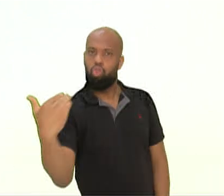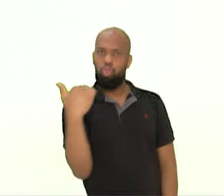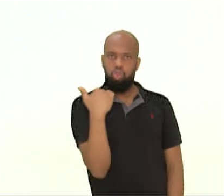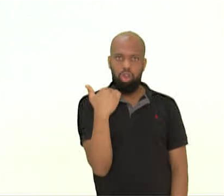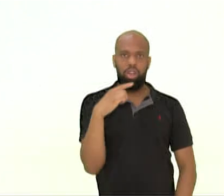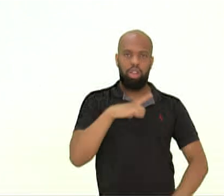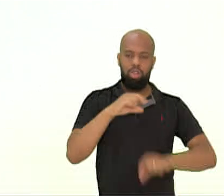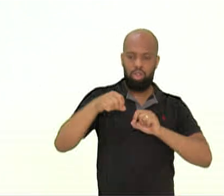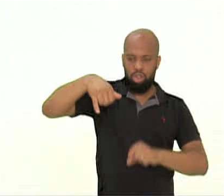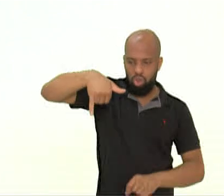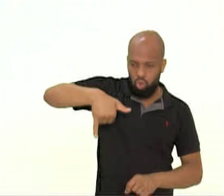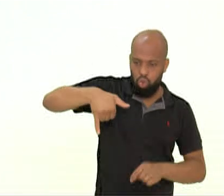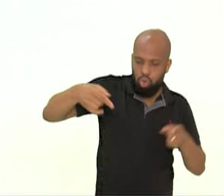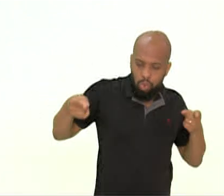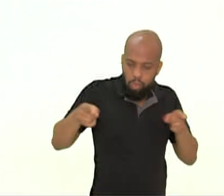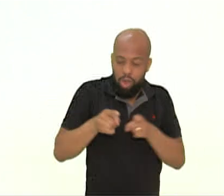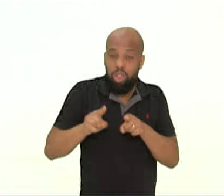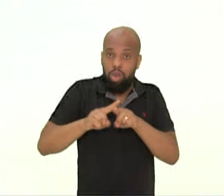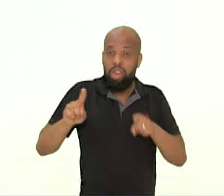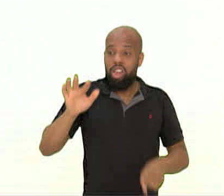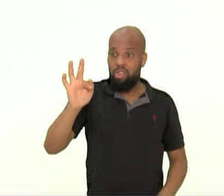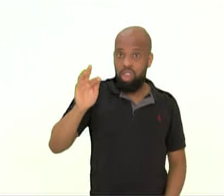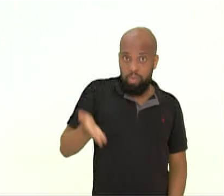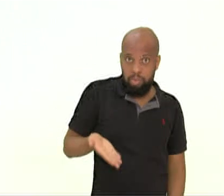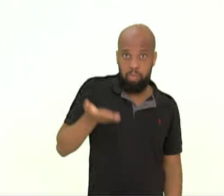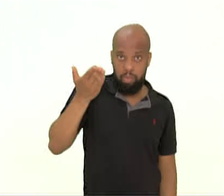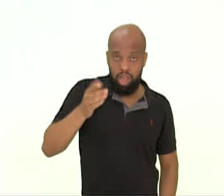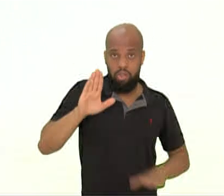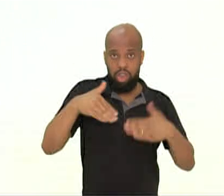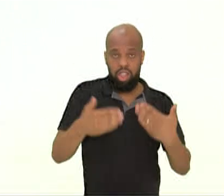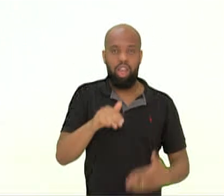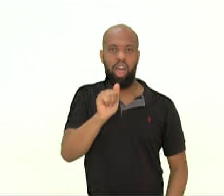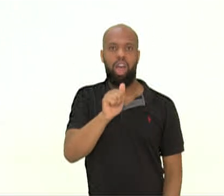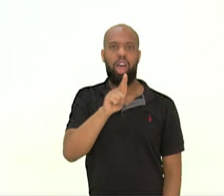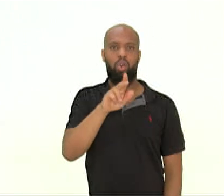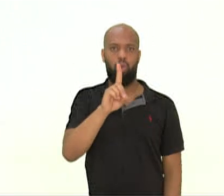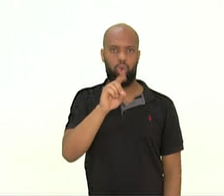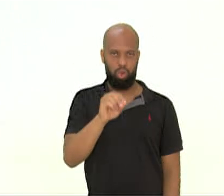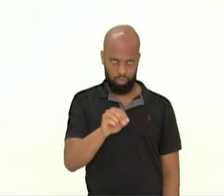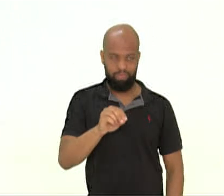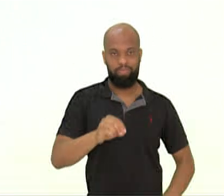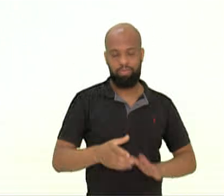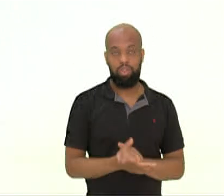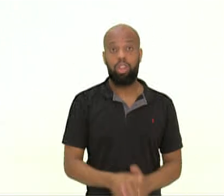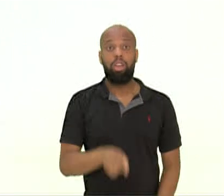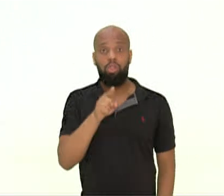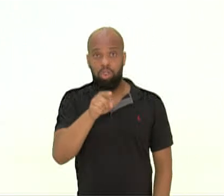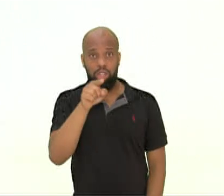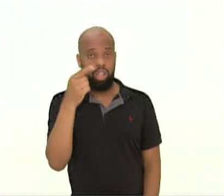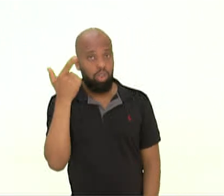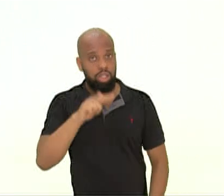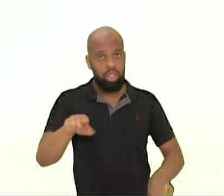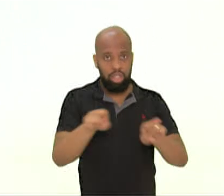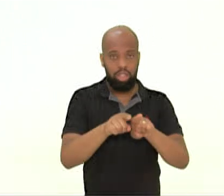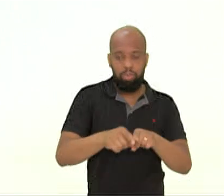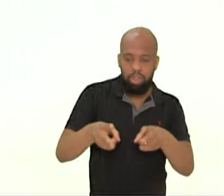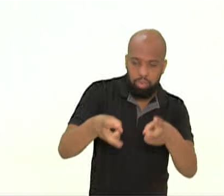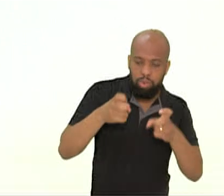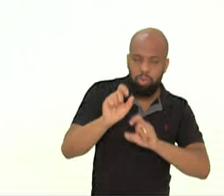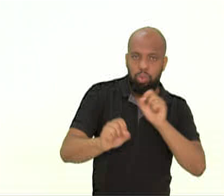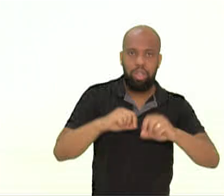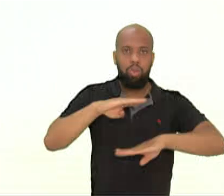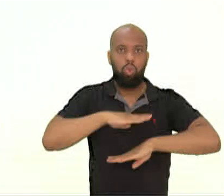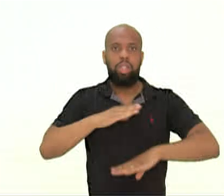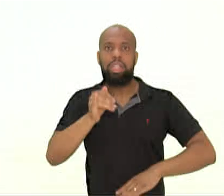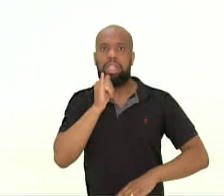frequência é maior, e como consequência, o som é mais agudo. E aqui, meu querido aluno, você consegue estar percebendo esse tipo de situação